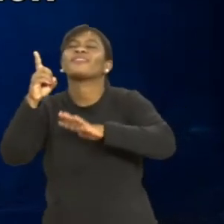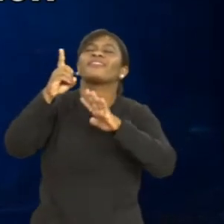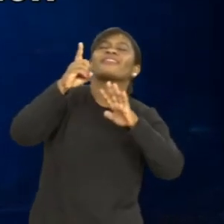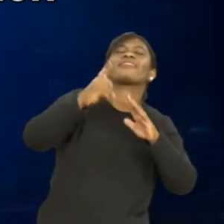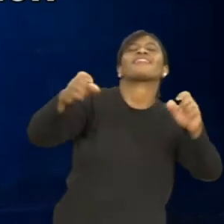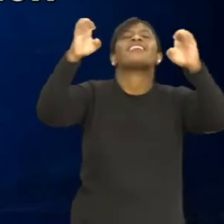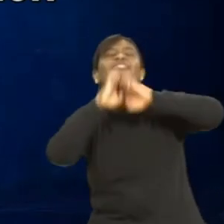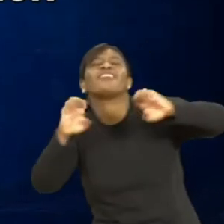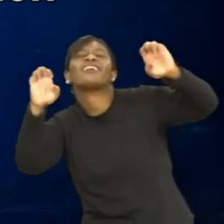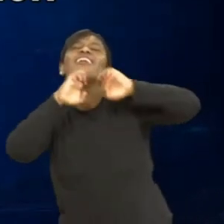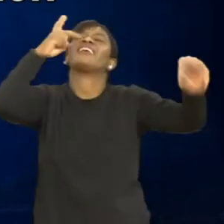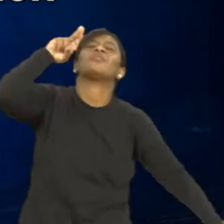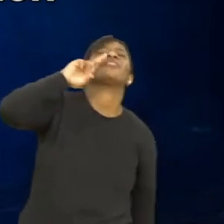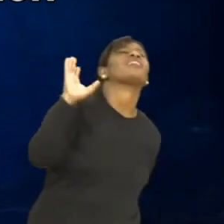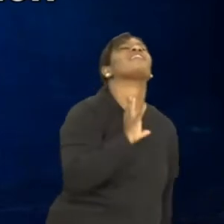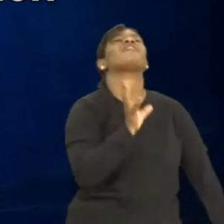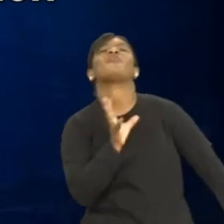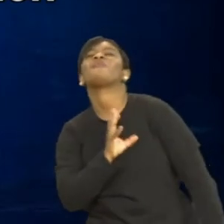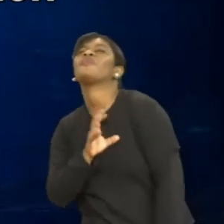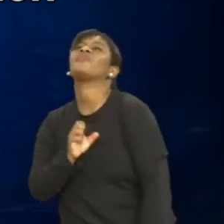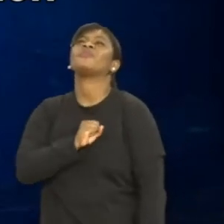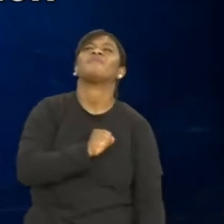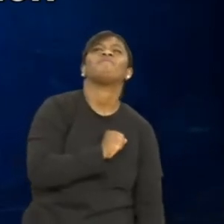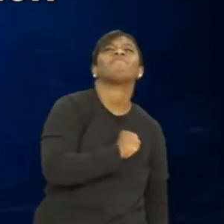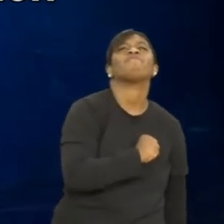e falar do teu amor.